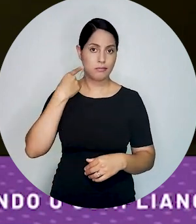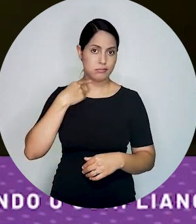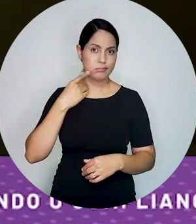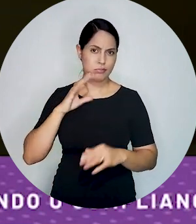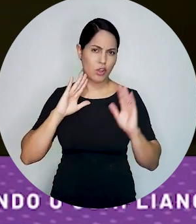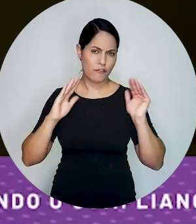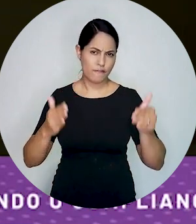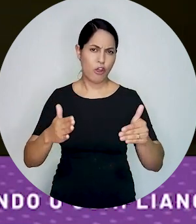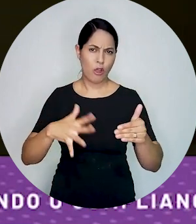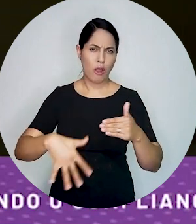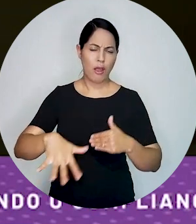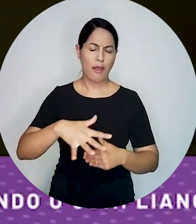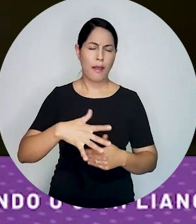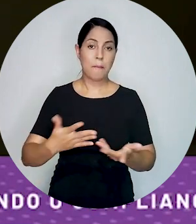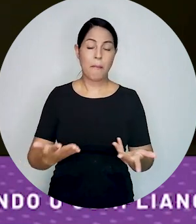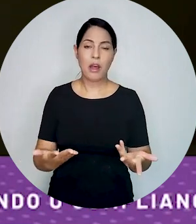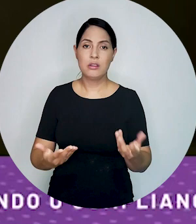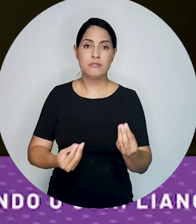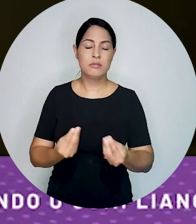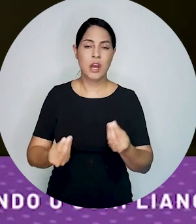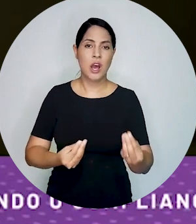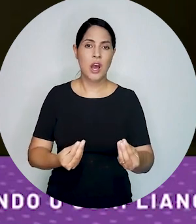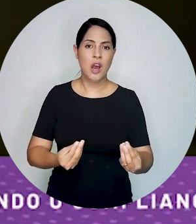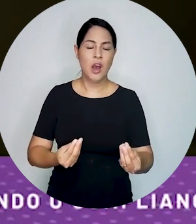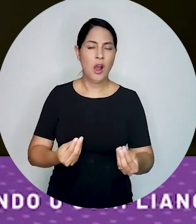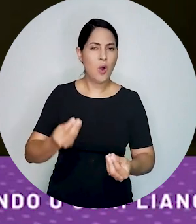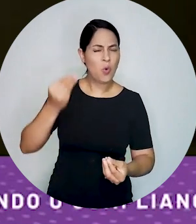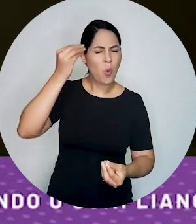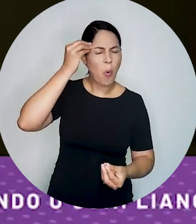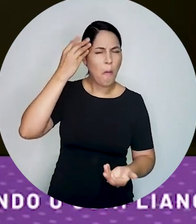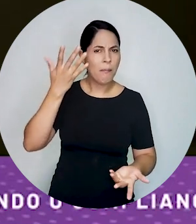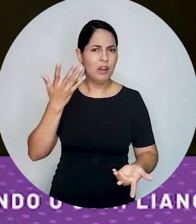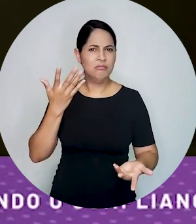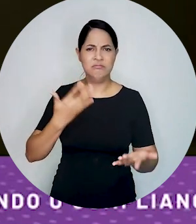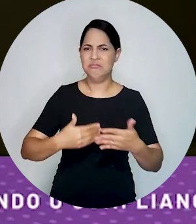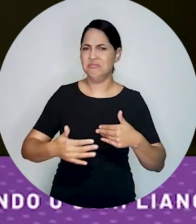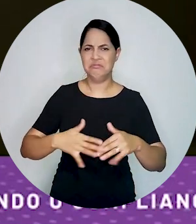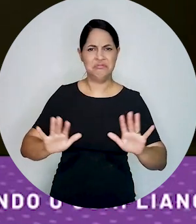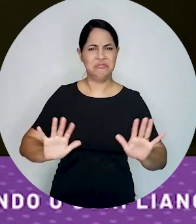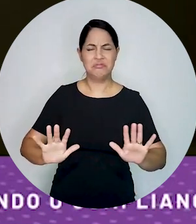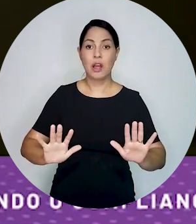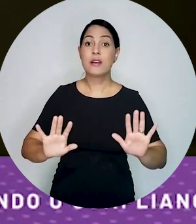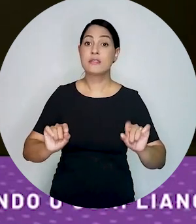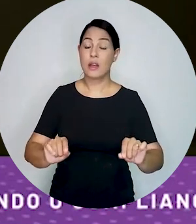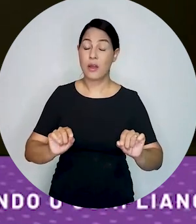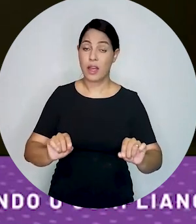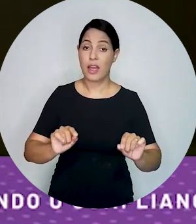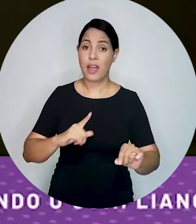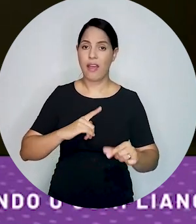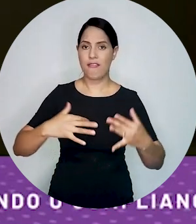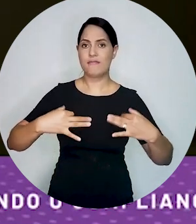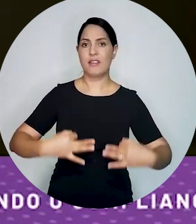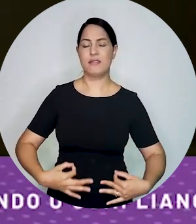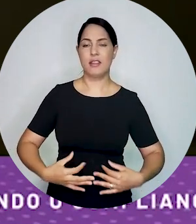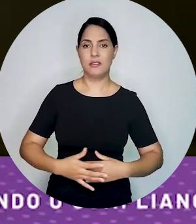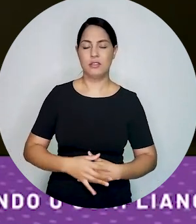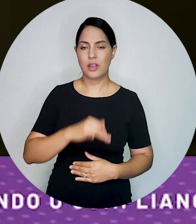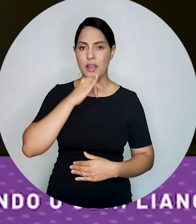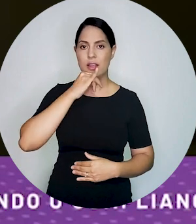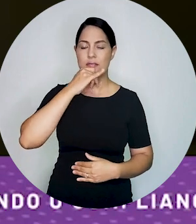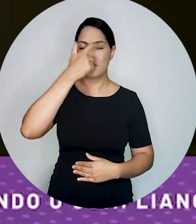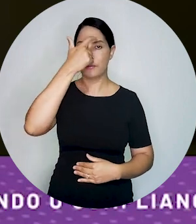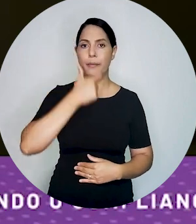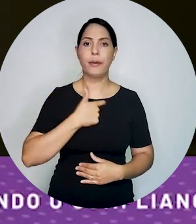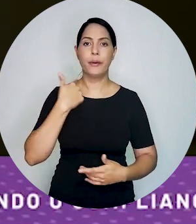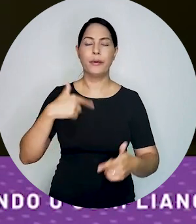de advogados, mas assim, independe da culpa, e por isso a importância dessa cultura de integridade que a Patrícia tanto falou. Ou